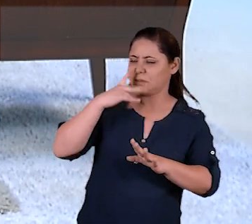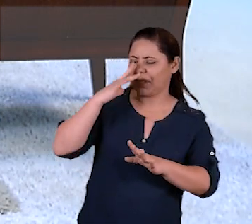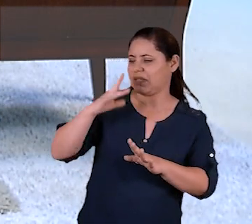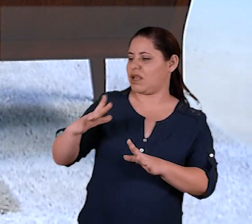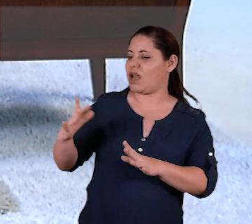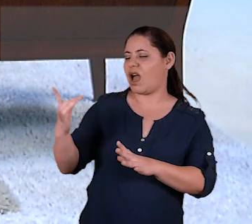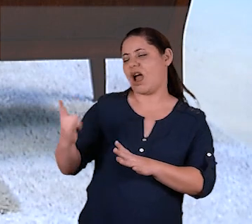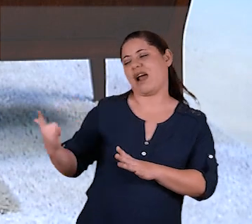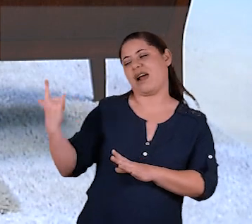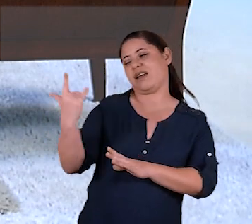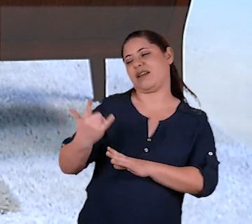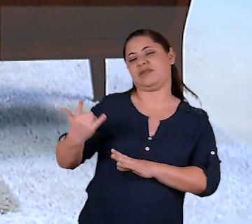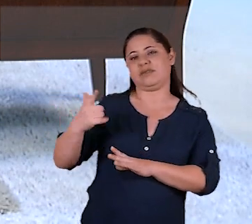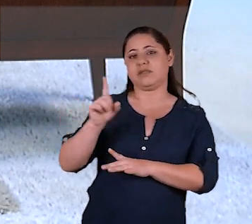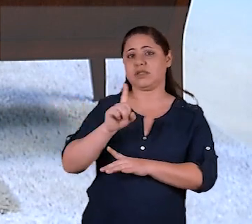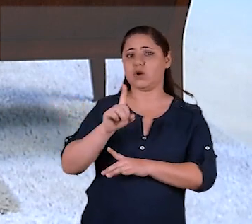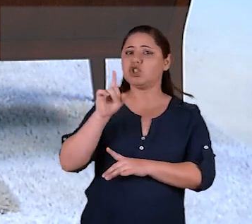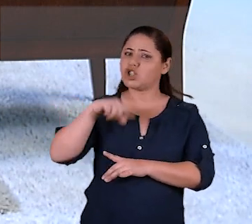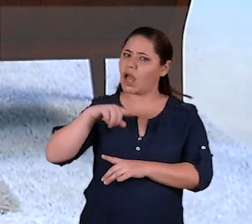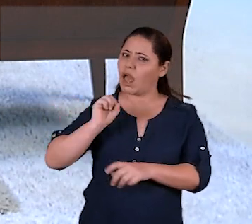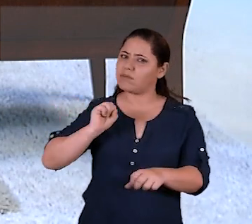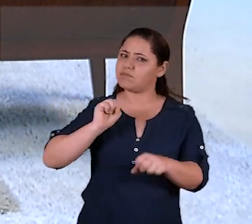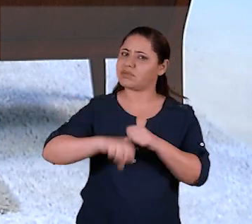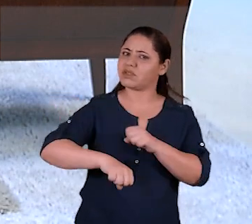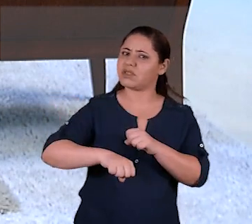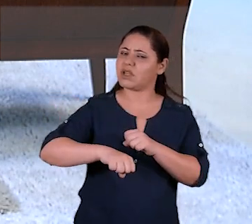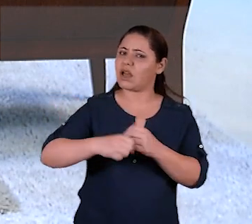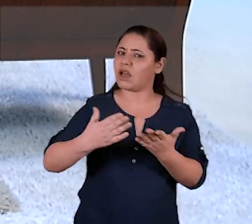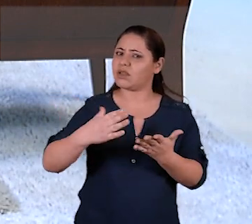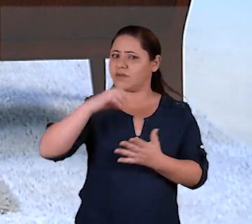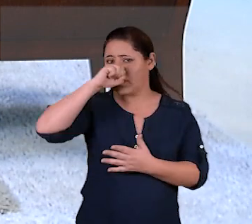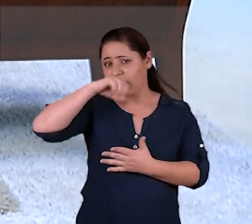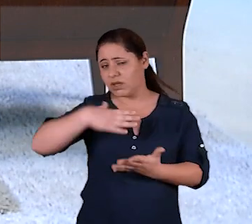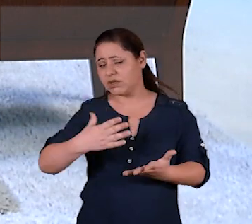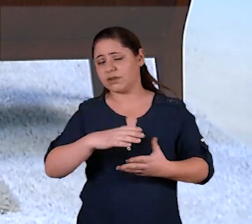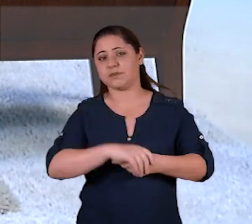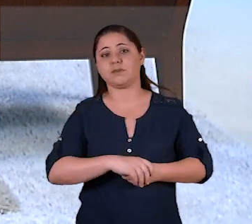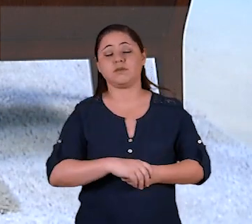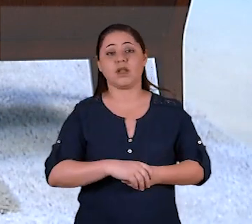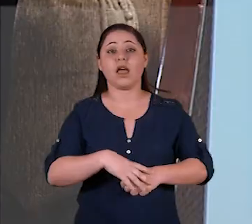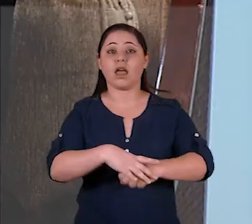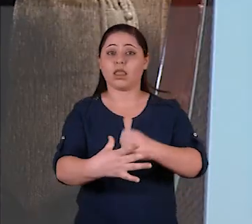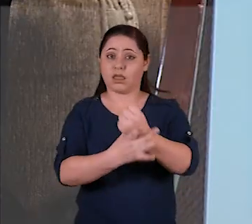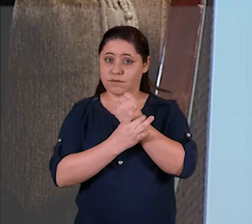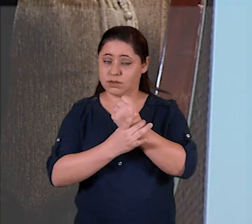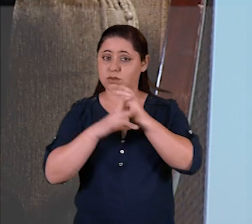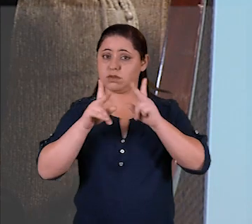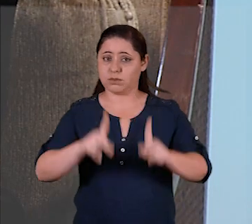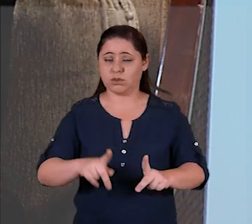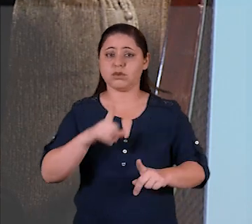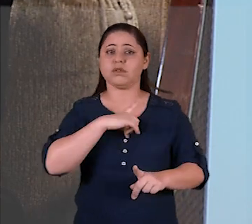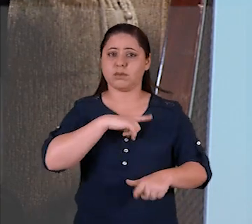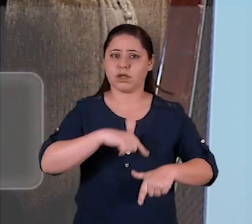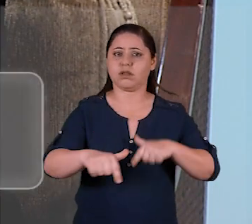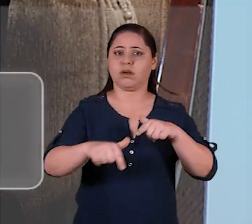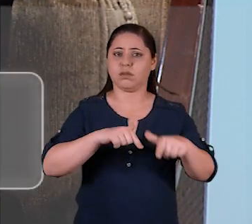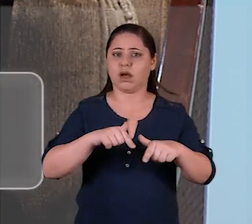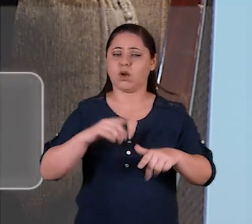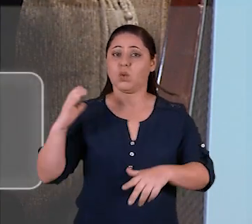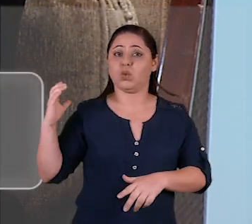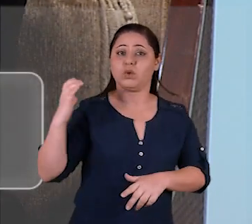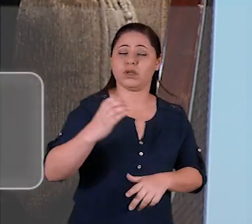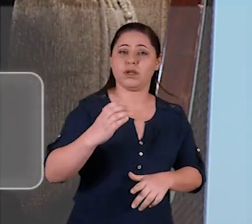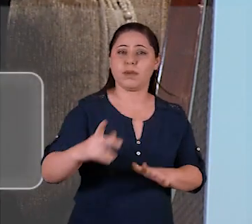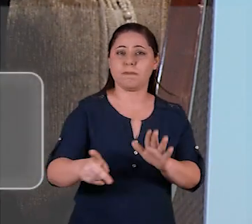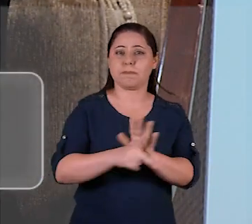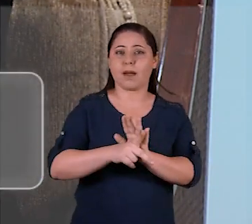sinônimos de amor e, na verdade, já é um abuso. Isso. A Defensoria Pública também tem essa atuação nos crimes